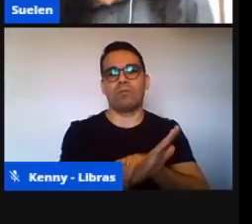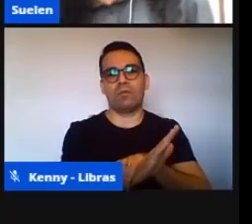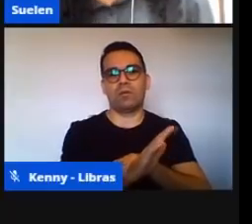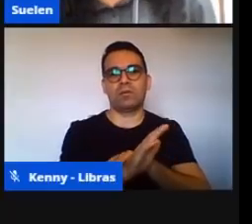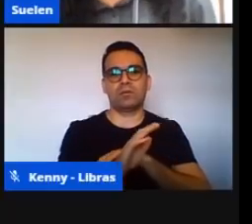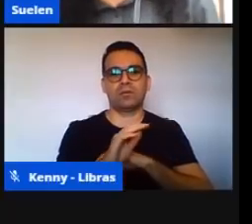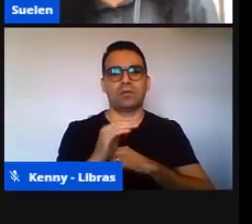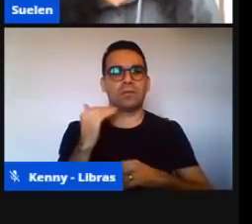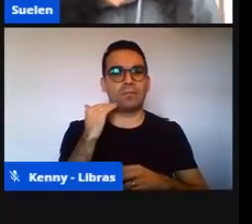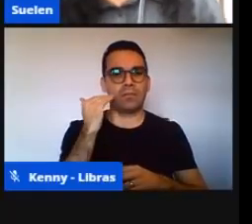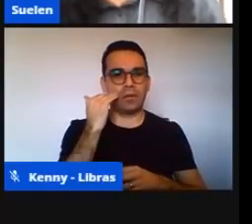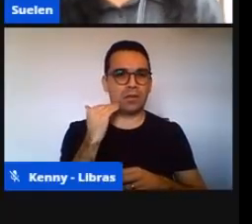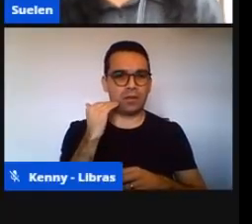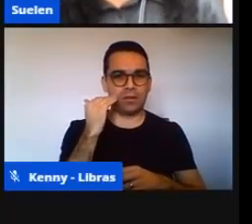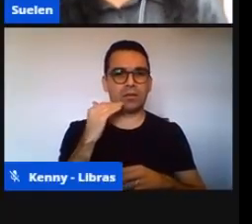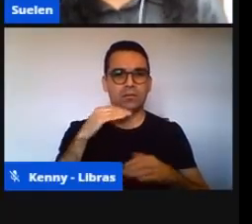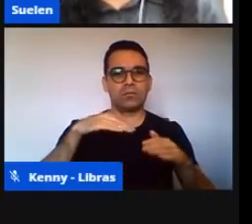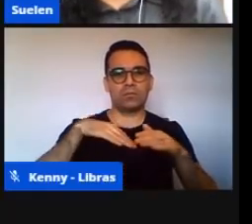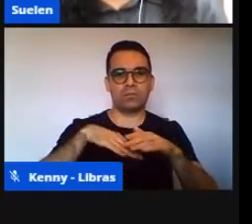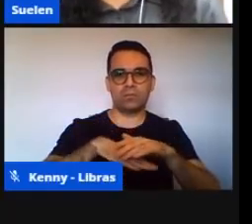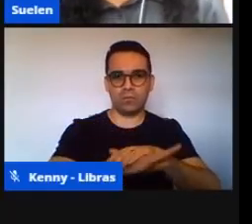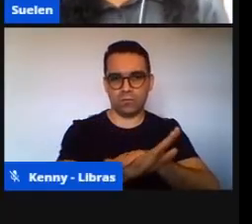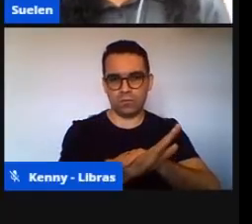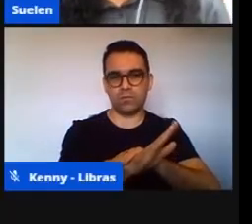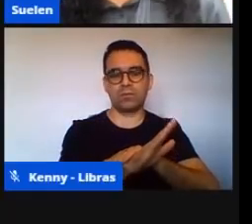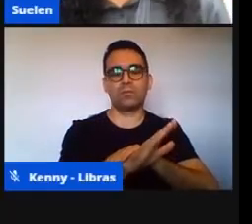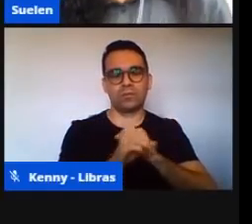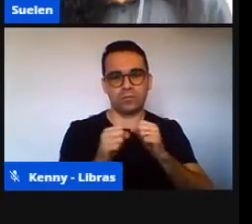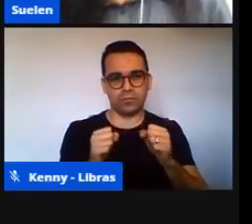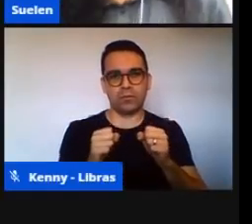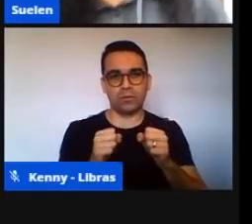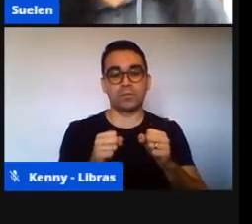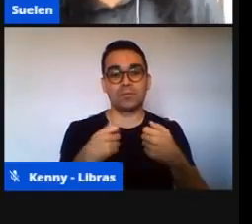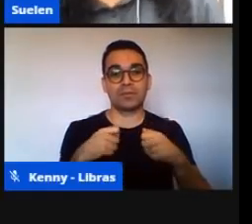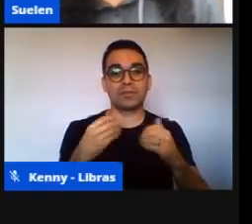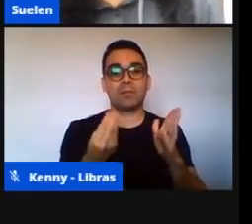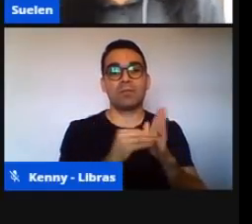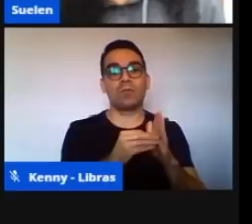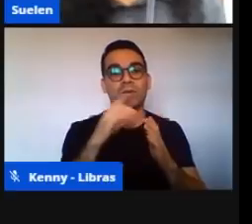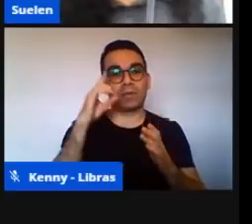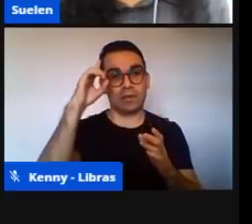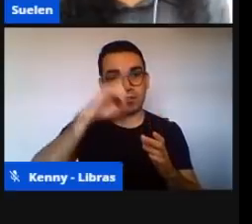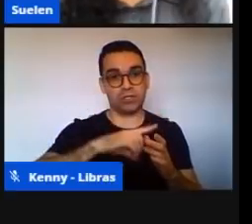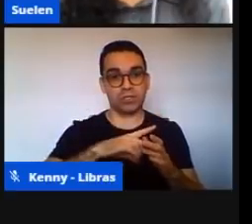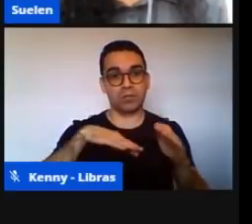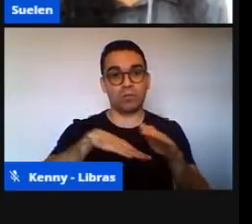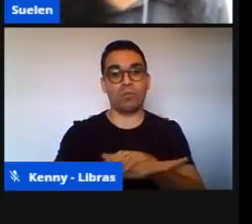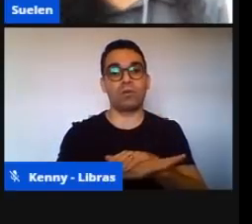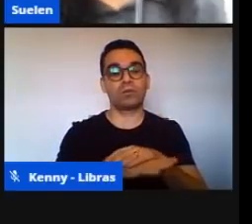o corte, tá, desse alimento e guardado em refrigeração.